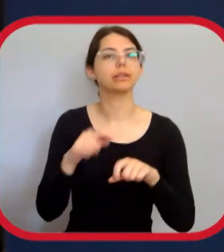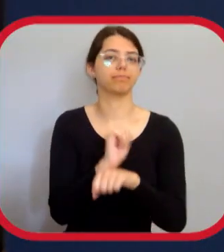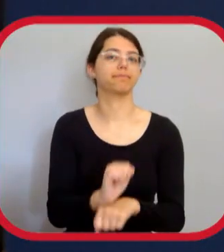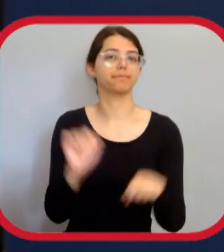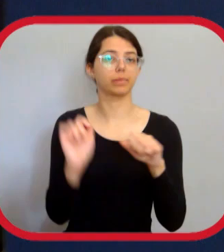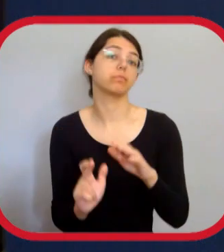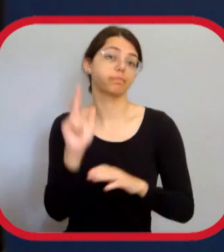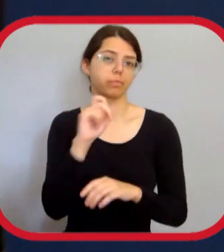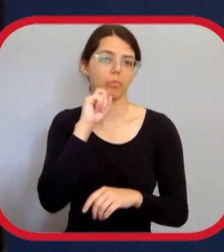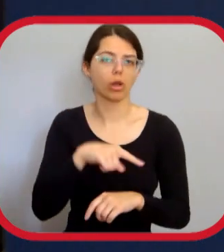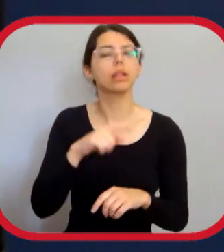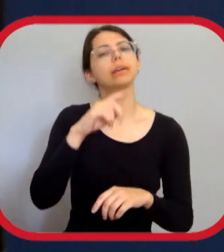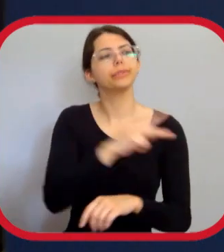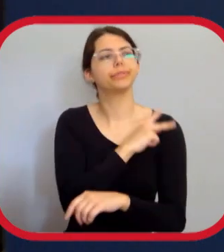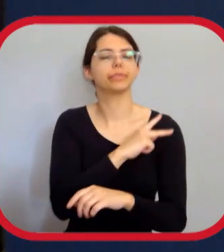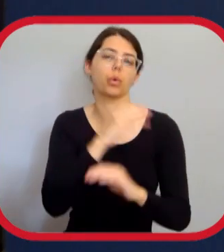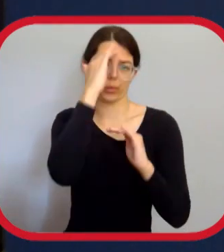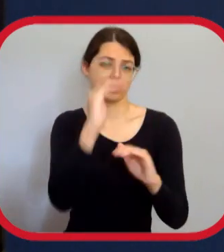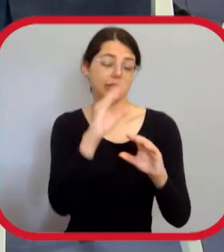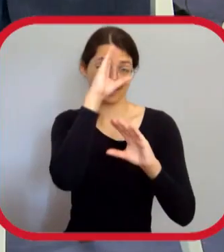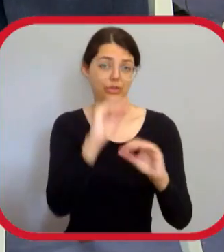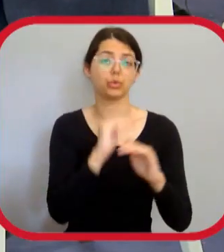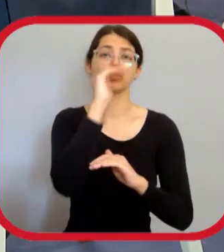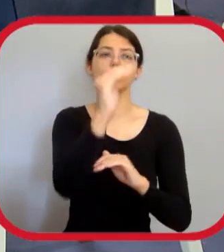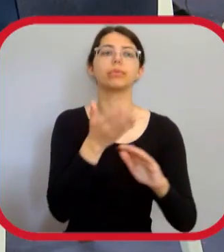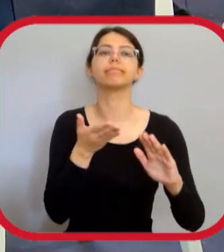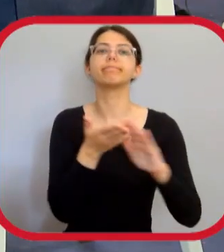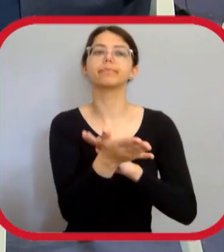que este descongelamento pode ter no acesso ao ensino superior?